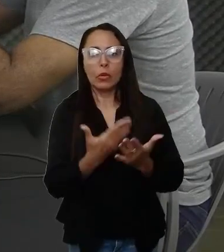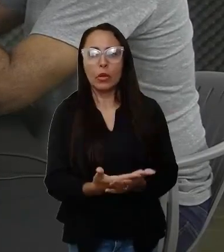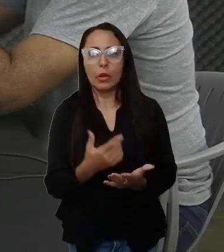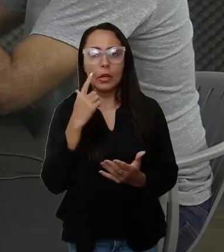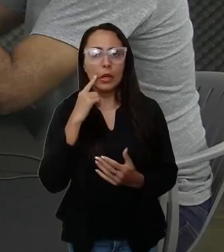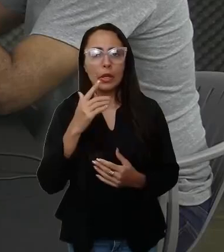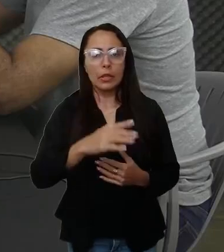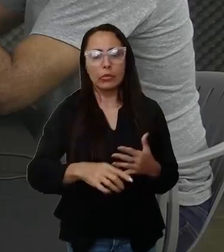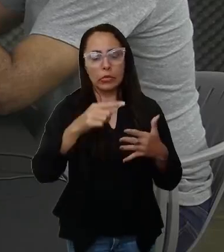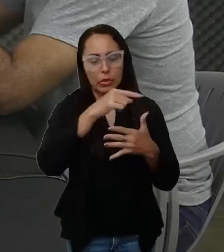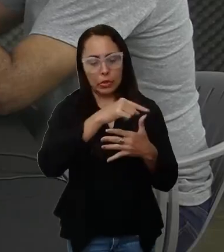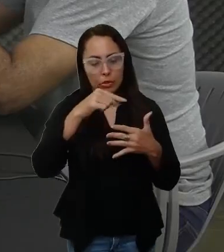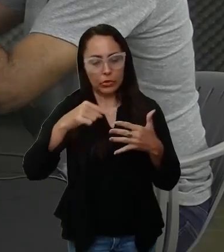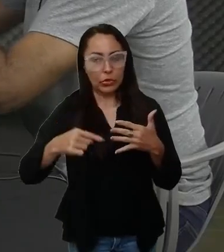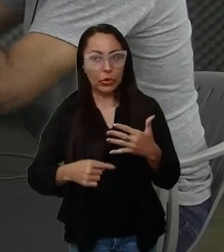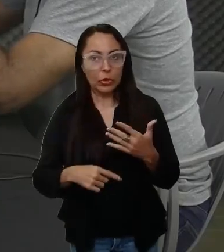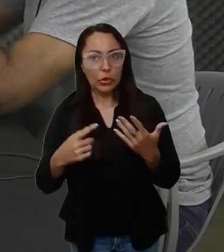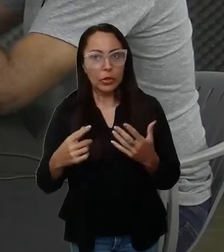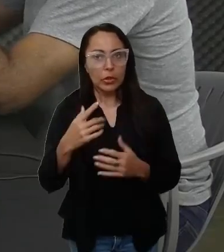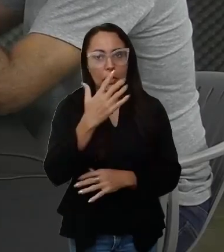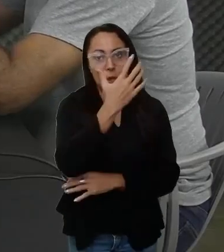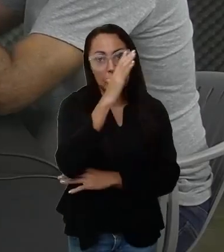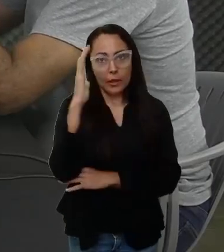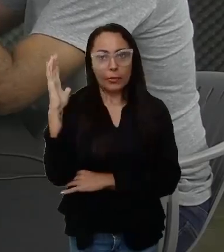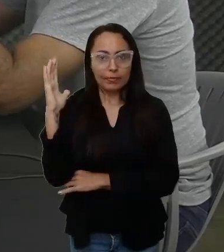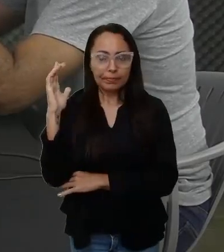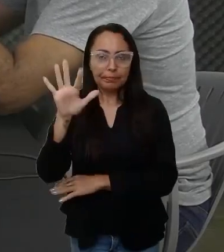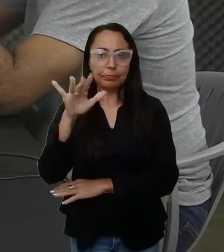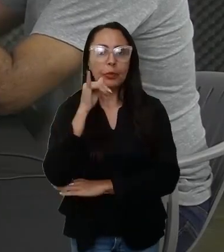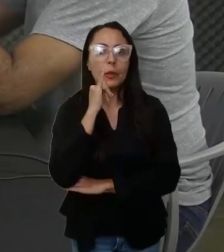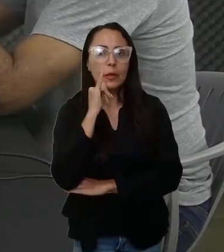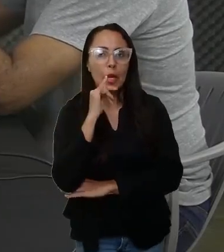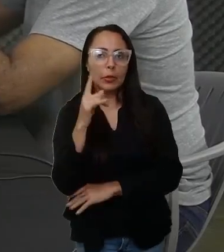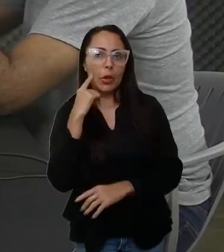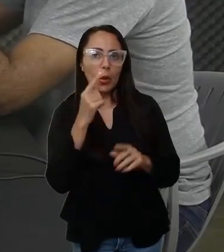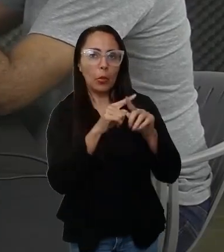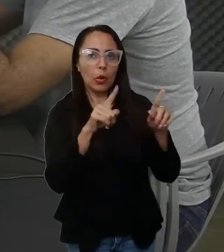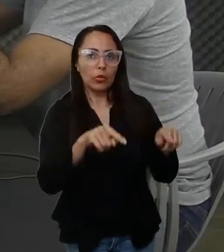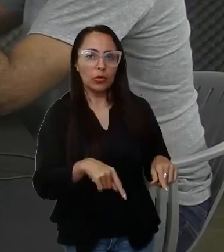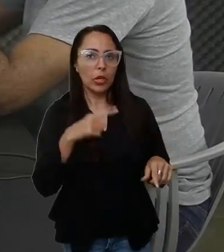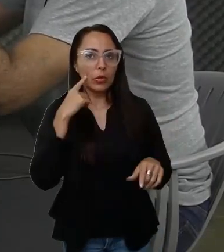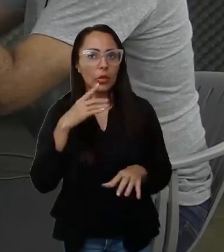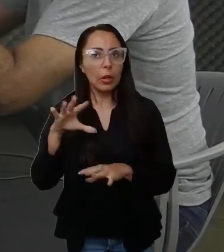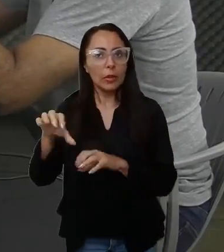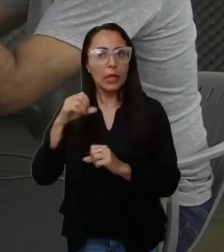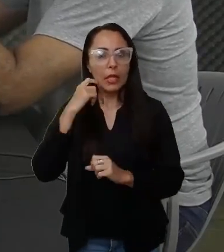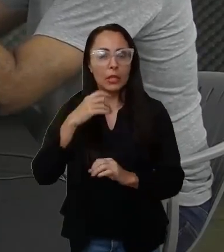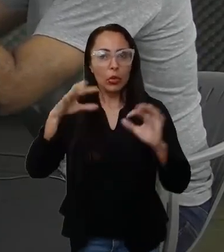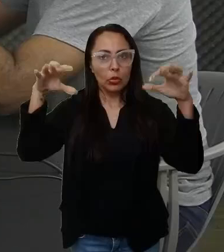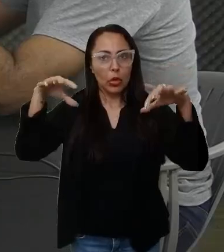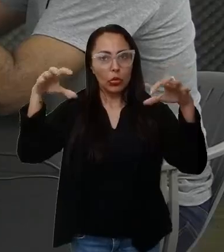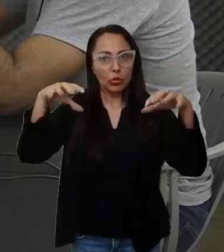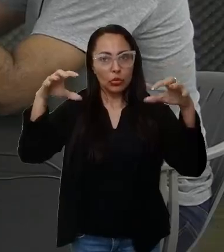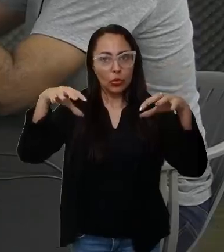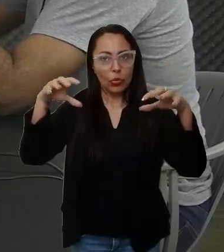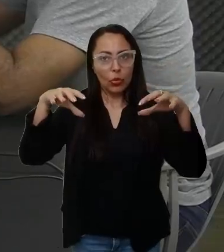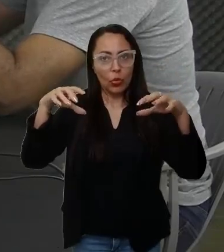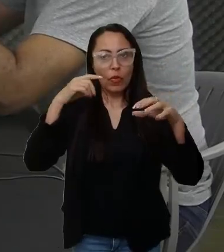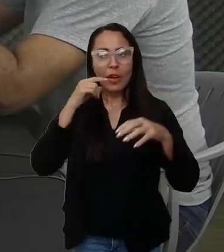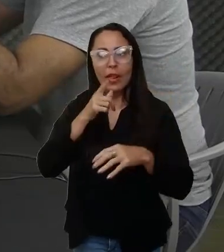essas questões ambientais, né? Por exemplo, a gente tem um projeto de captação da água de chuva, a gente tem um